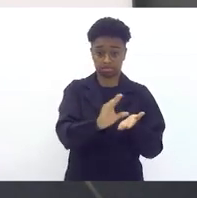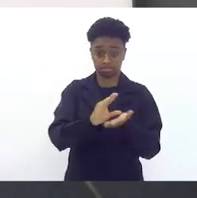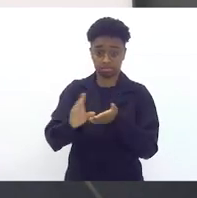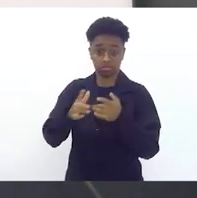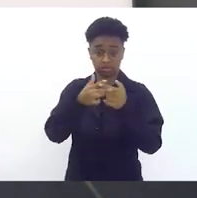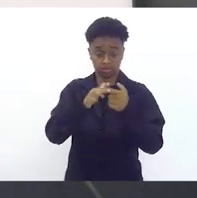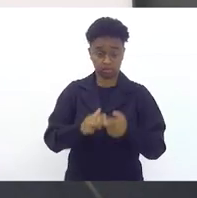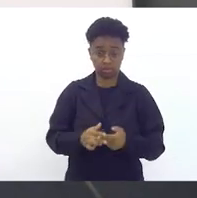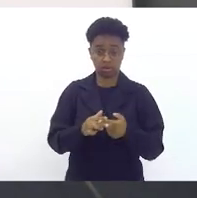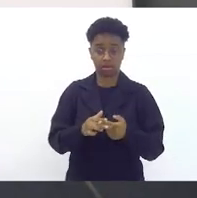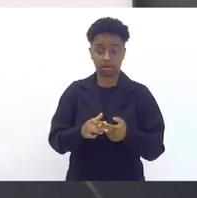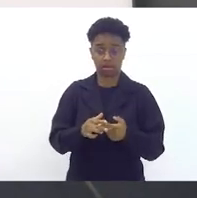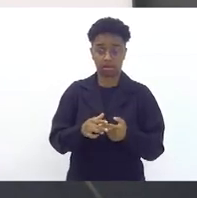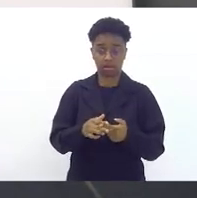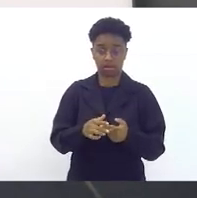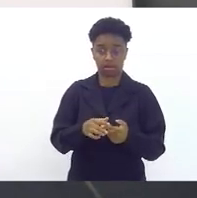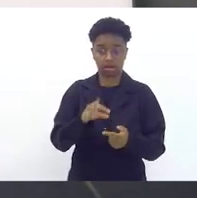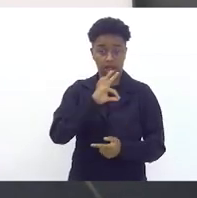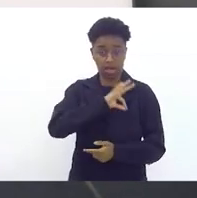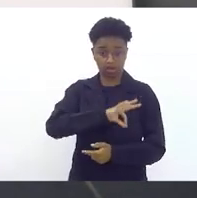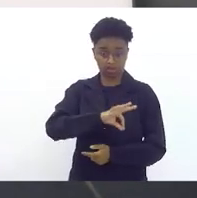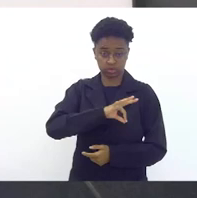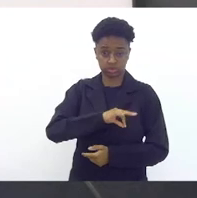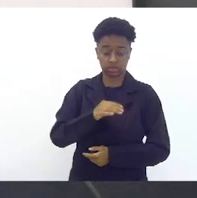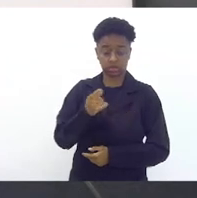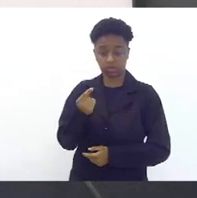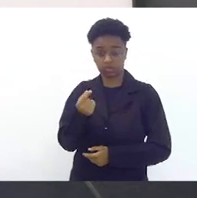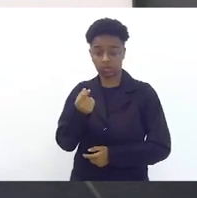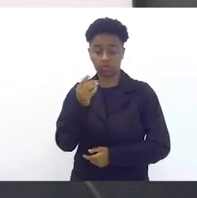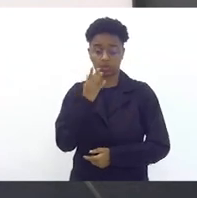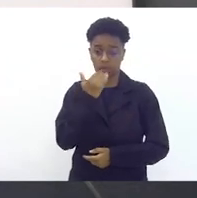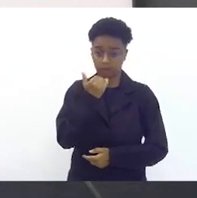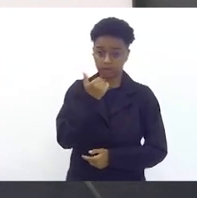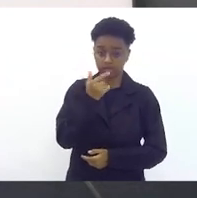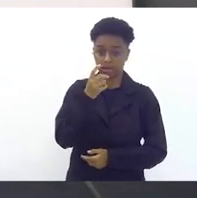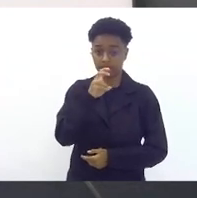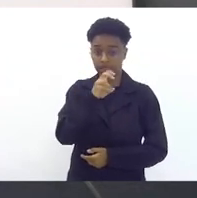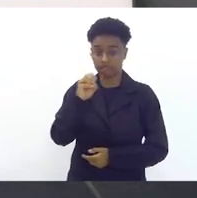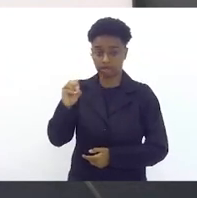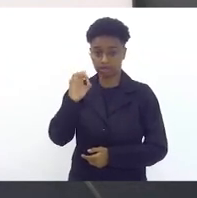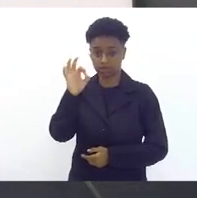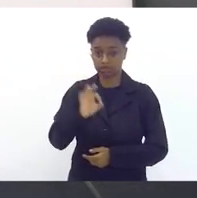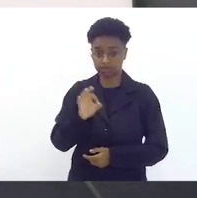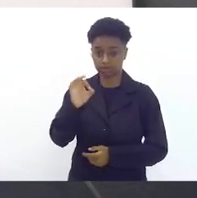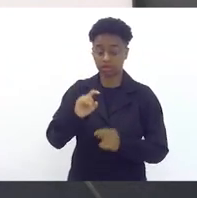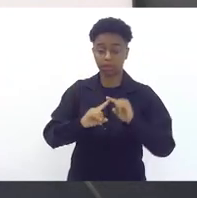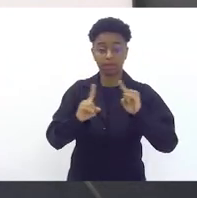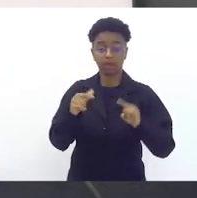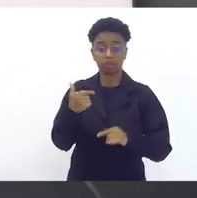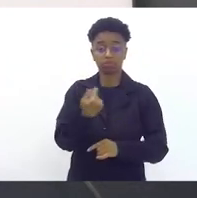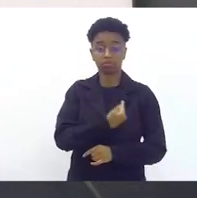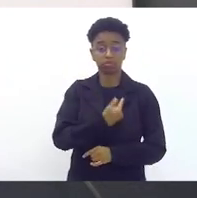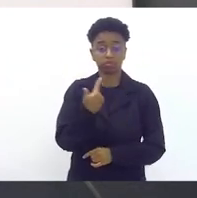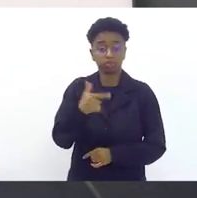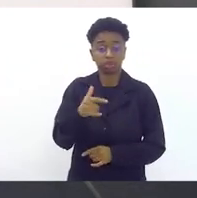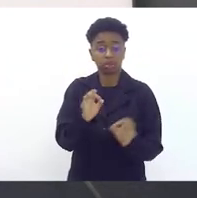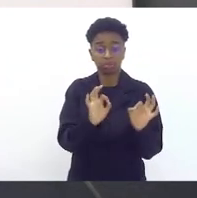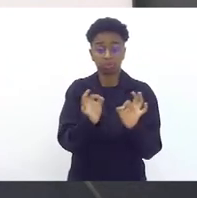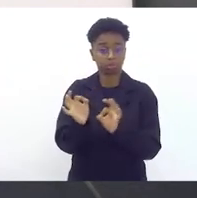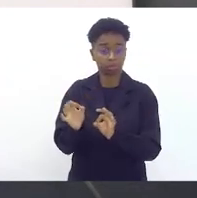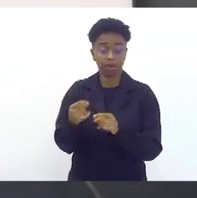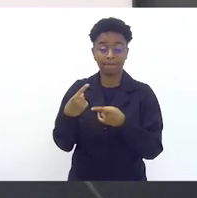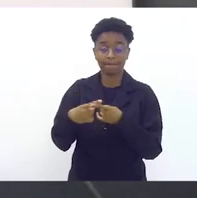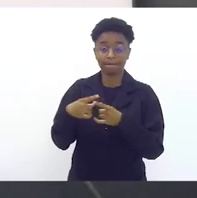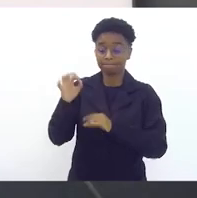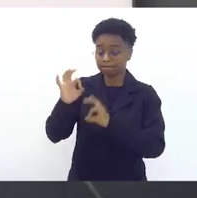reajustar o seu auxílio refeição em 500%, e nós não temos sequer isto para um plano de cargos